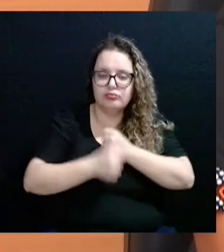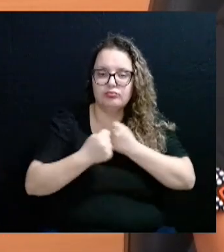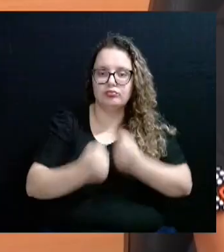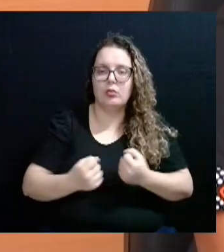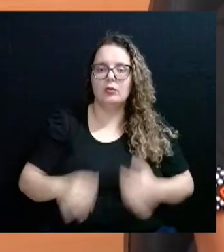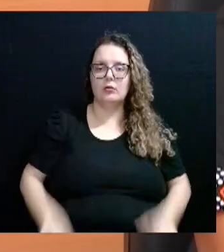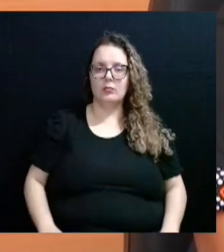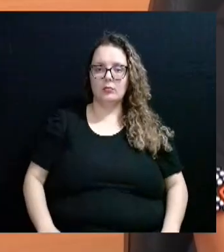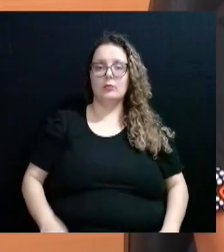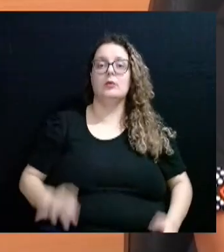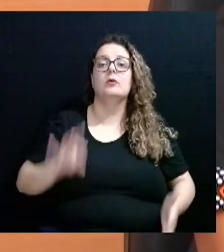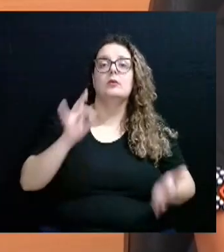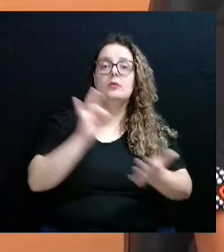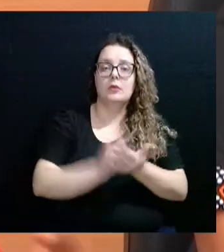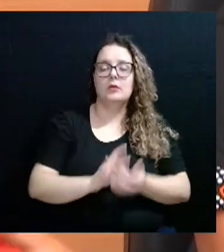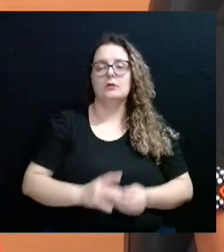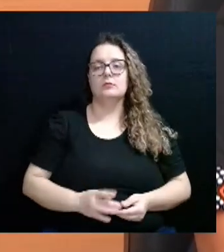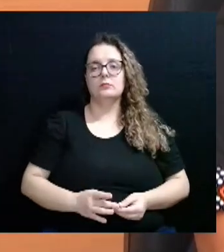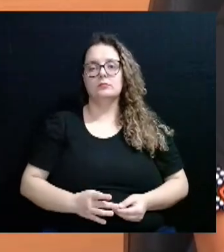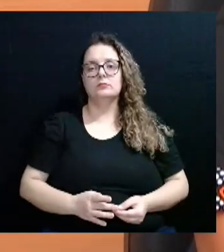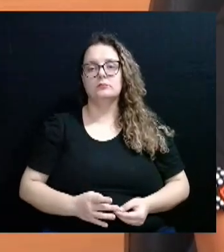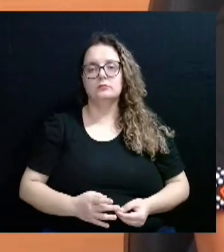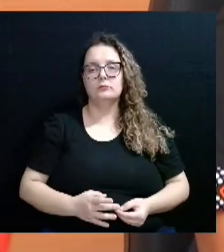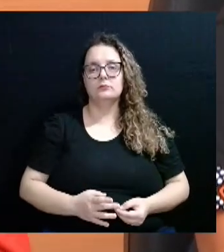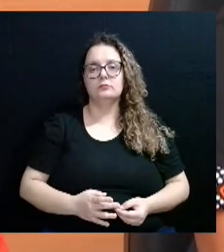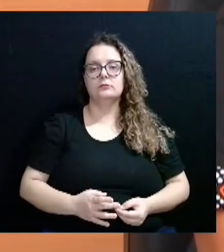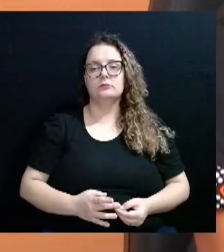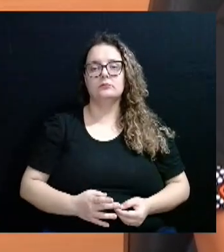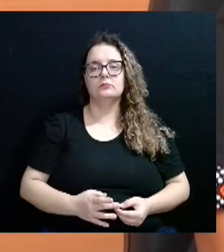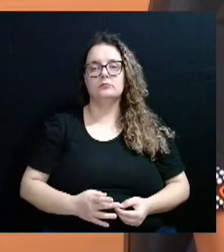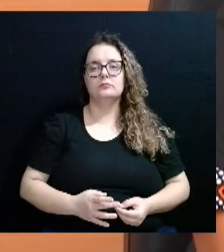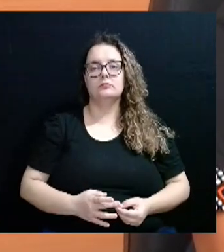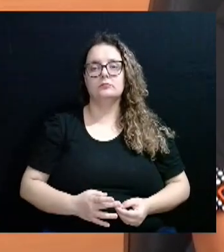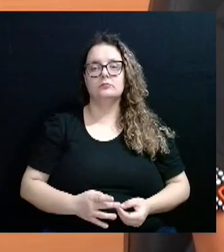verdadeiro. E logo depois eu vi